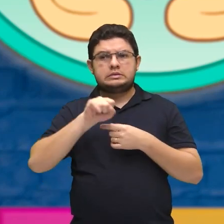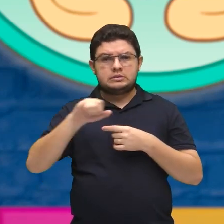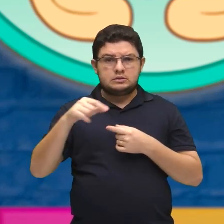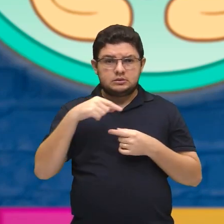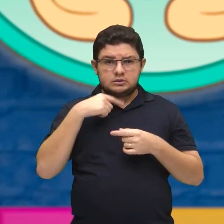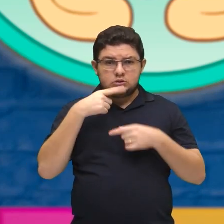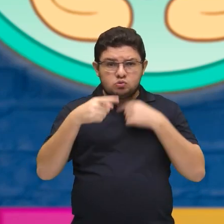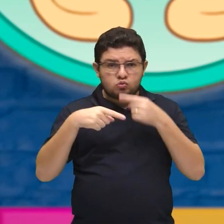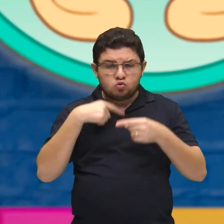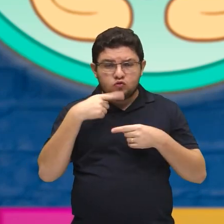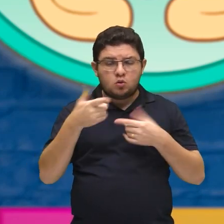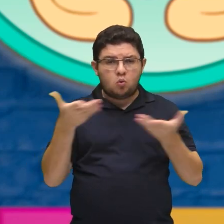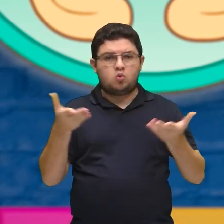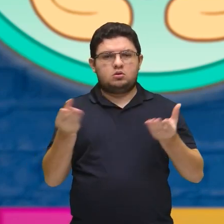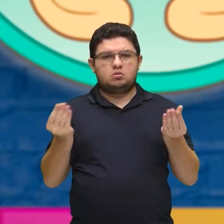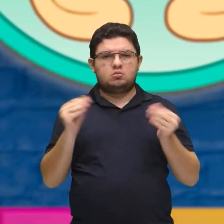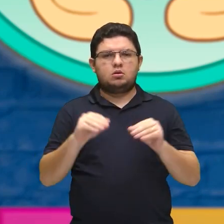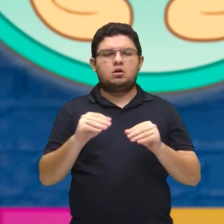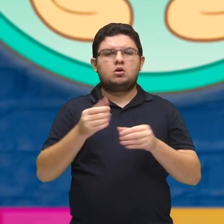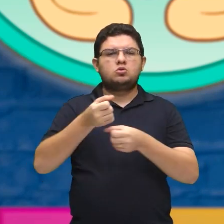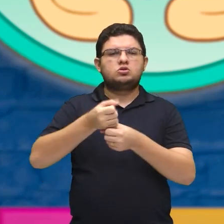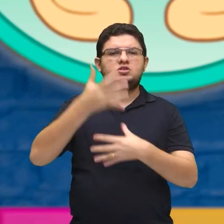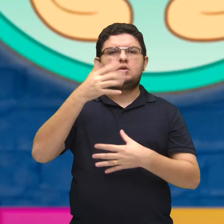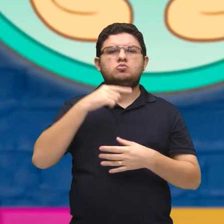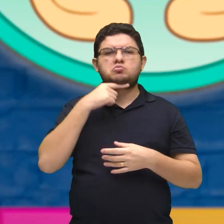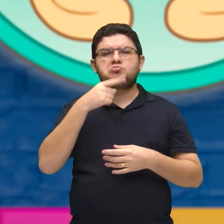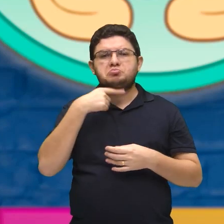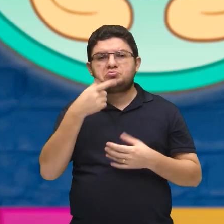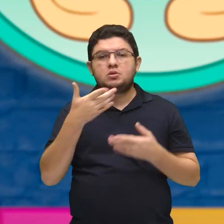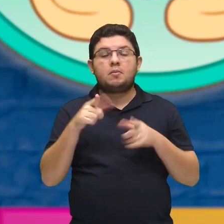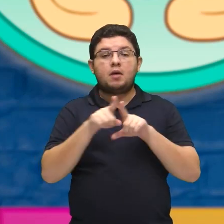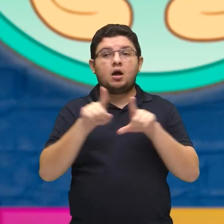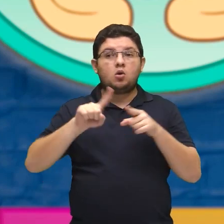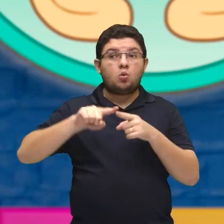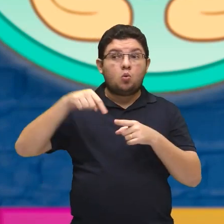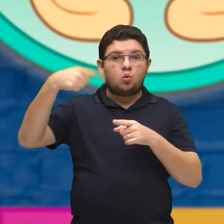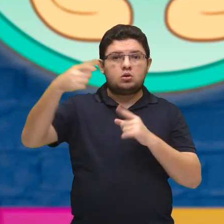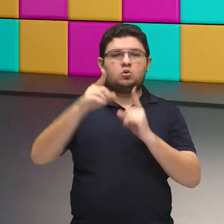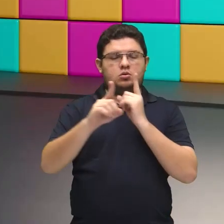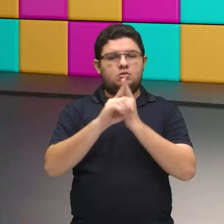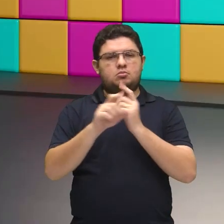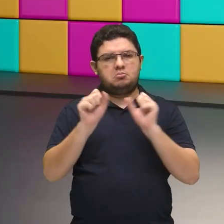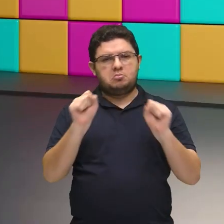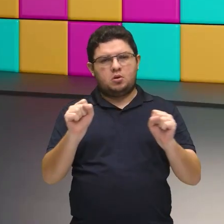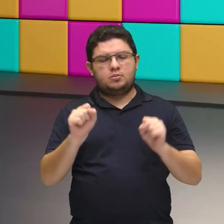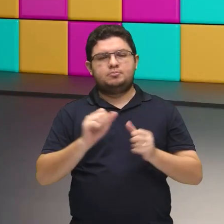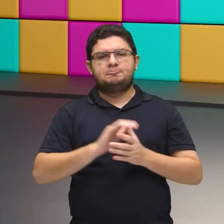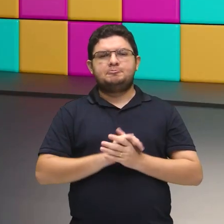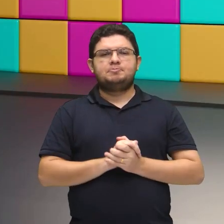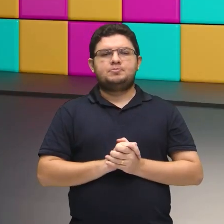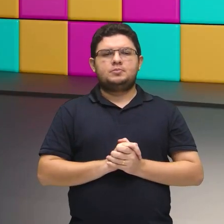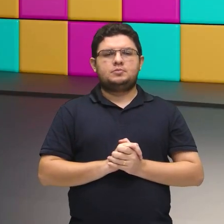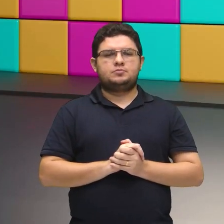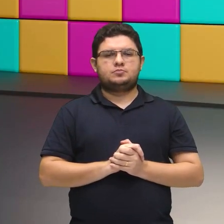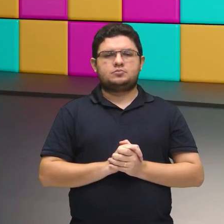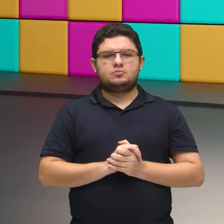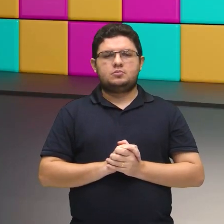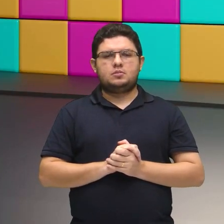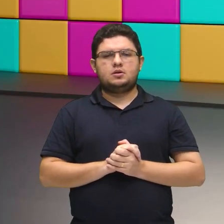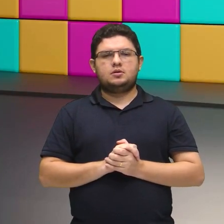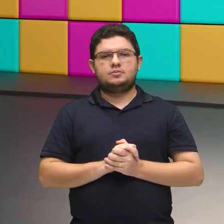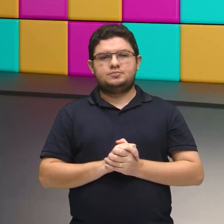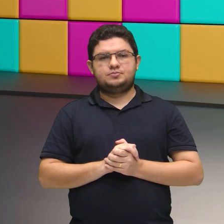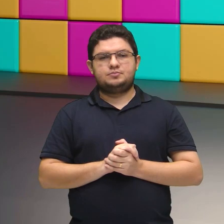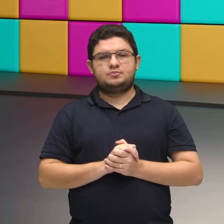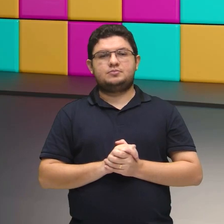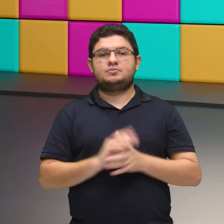no chat hoje, a gente pode repetir no próximo encontro. Ok? Fico com